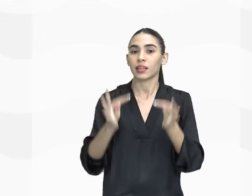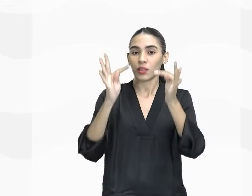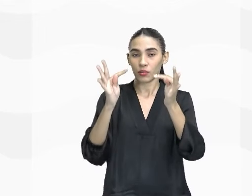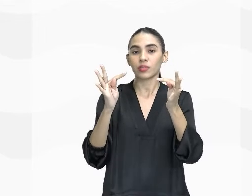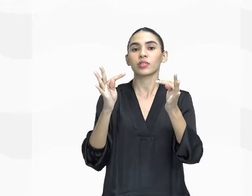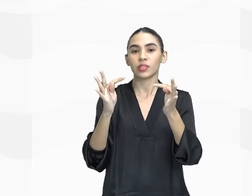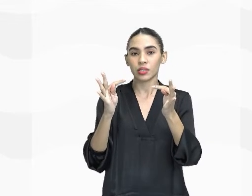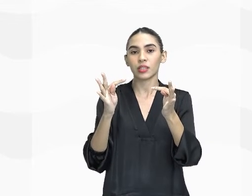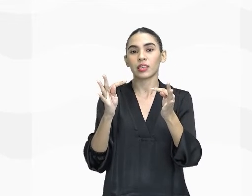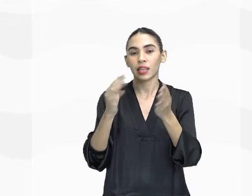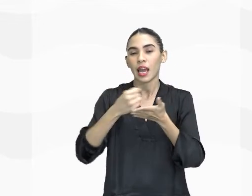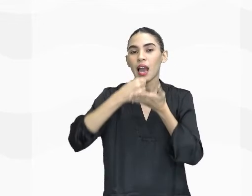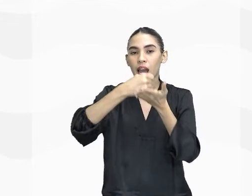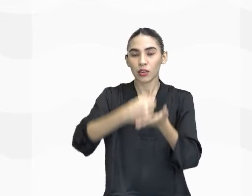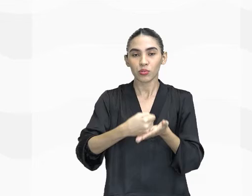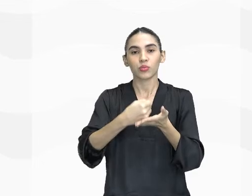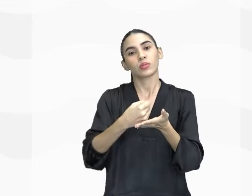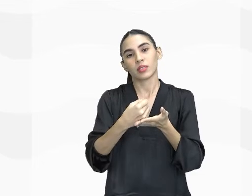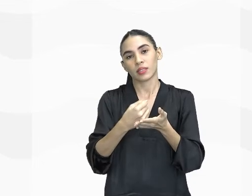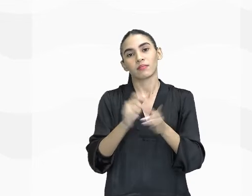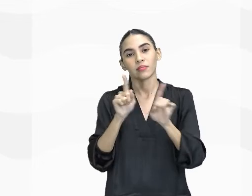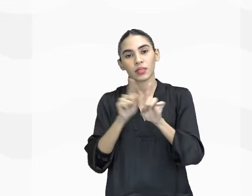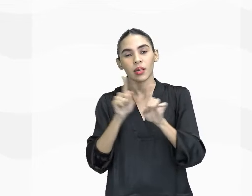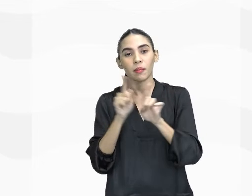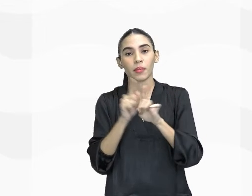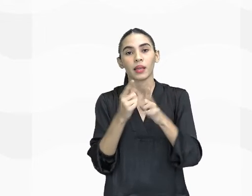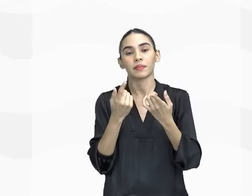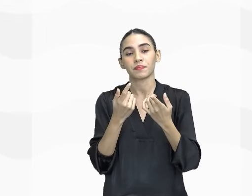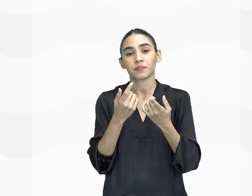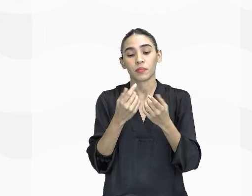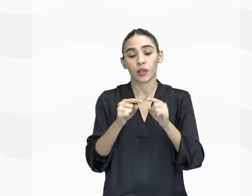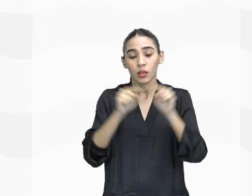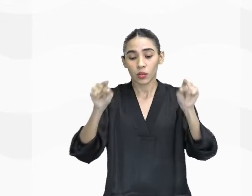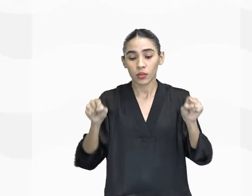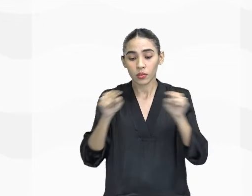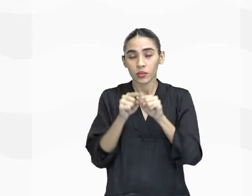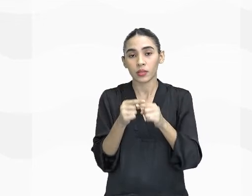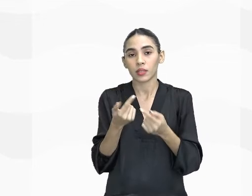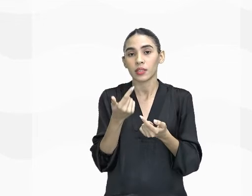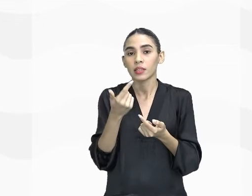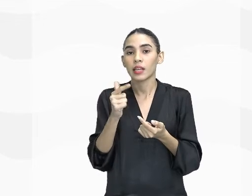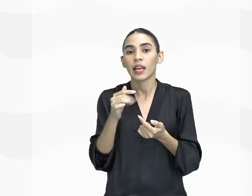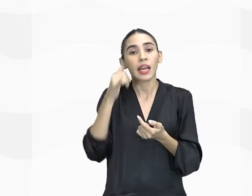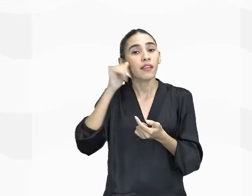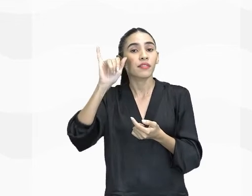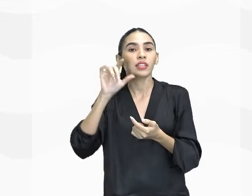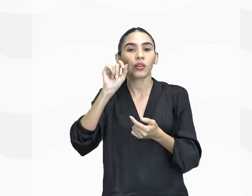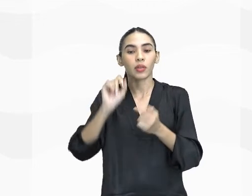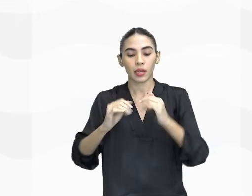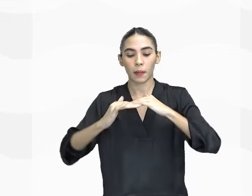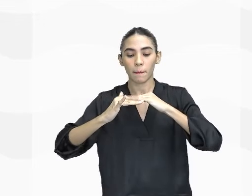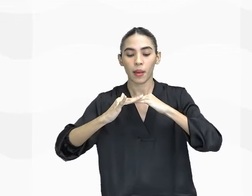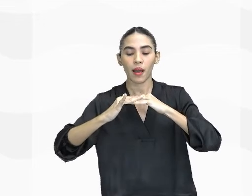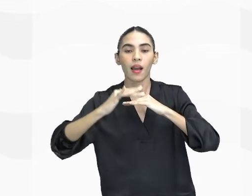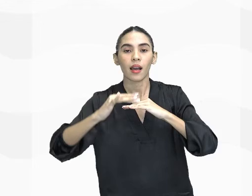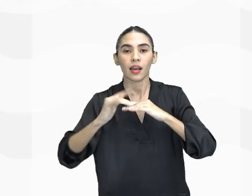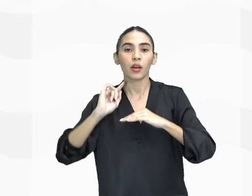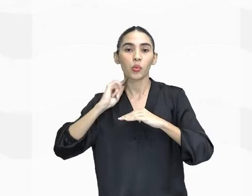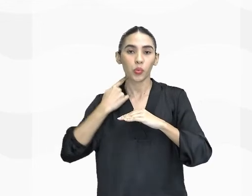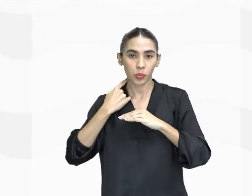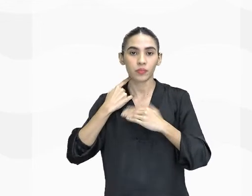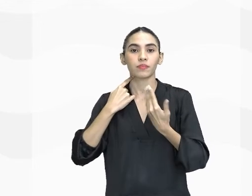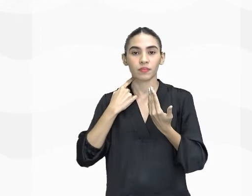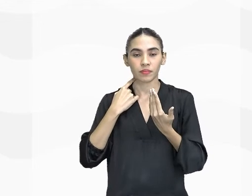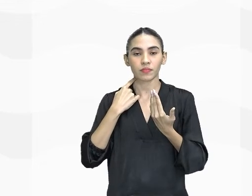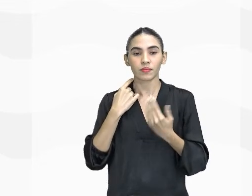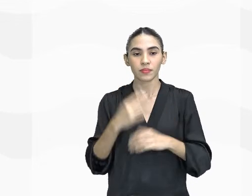estão prezando por substâncias para compor a bateria que não contribuam para a contaminação do solo, por exemplo, a partir